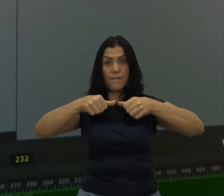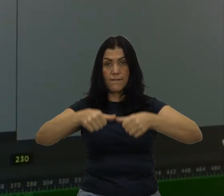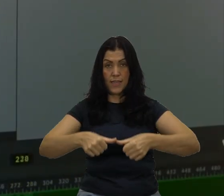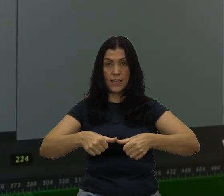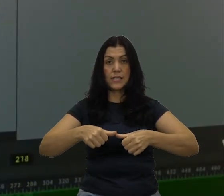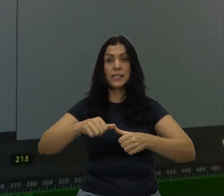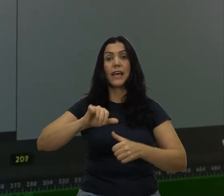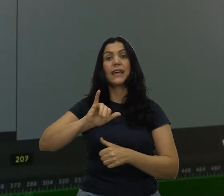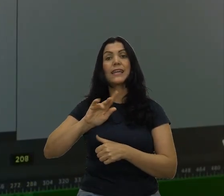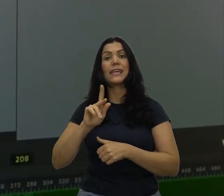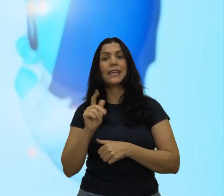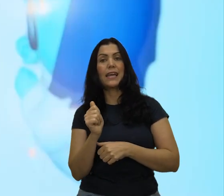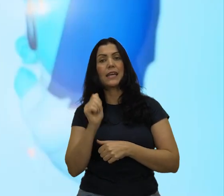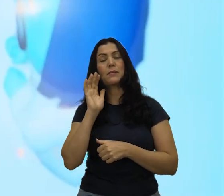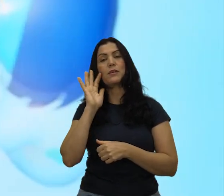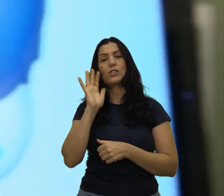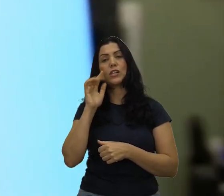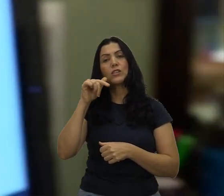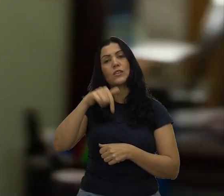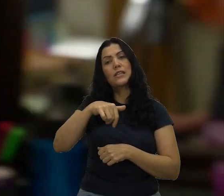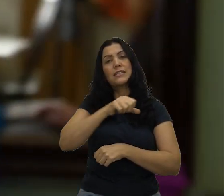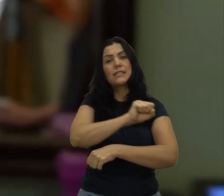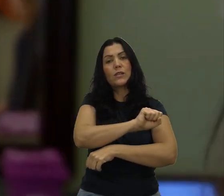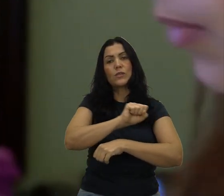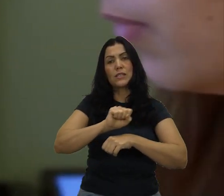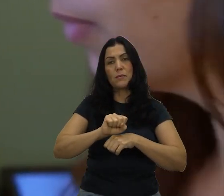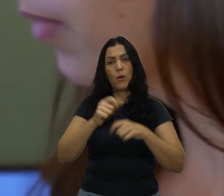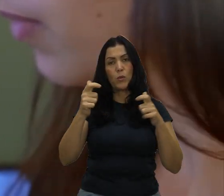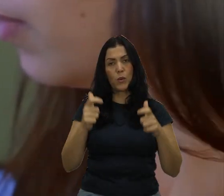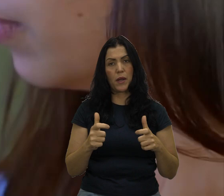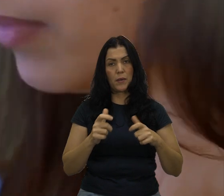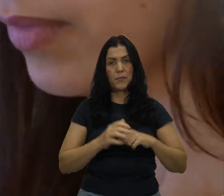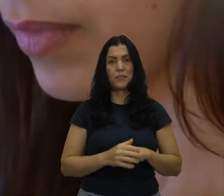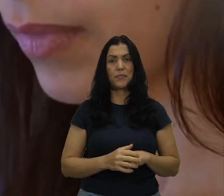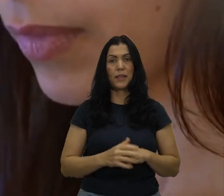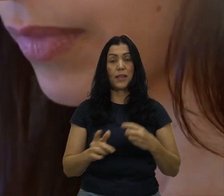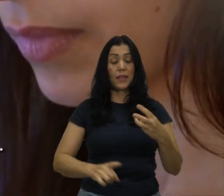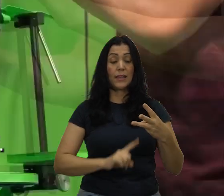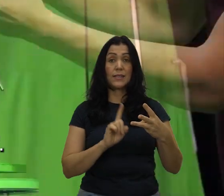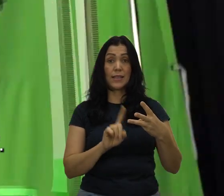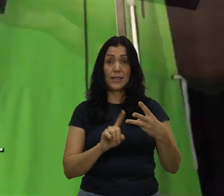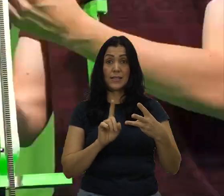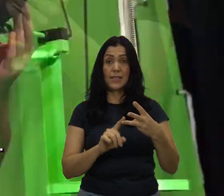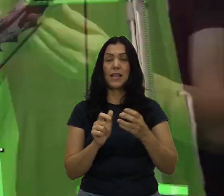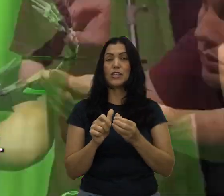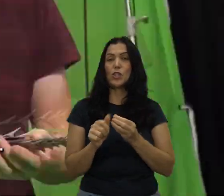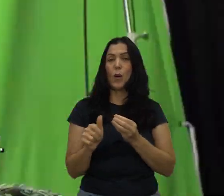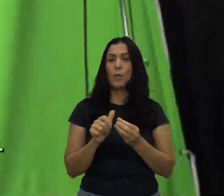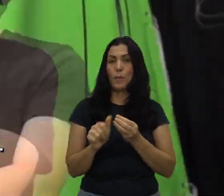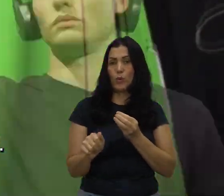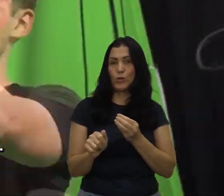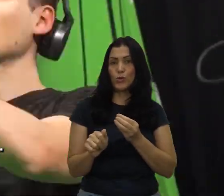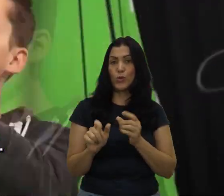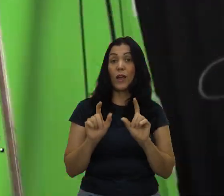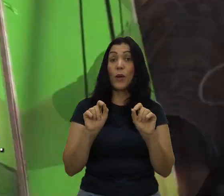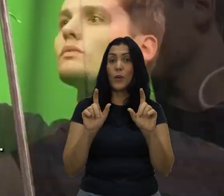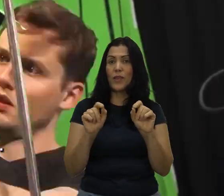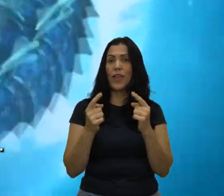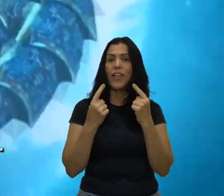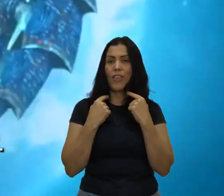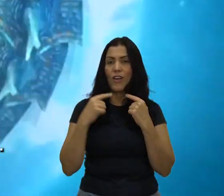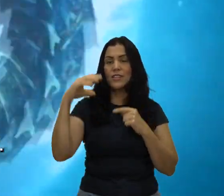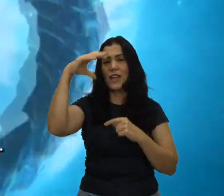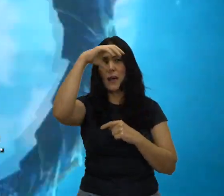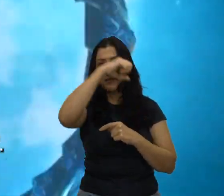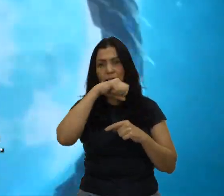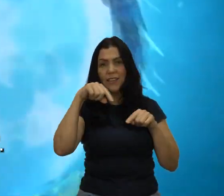Escola Fixa do Ilha da Imaginação, em São Simão. E a terceira é o stop motion.